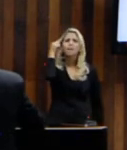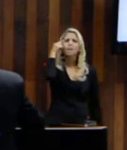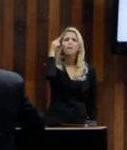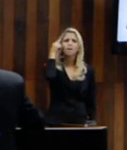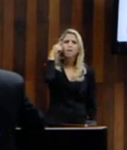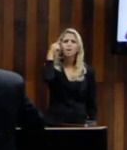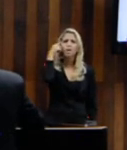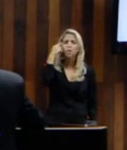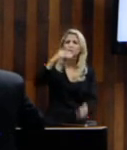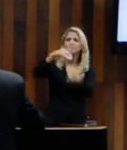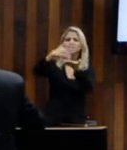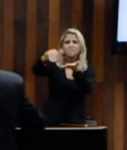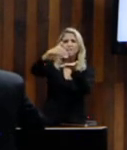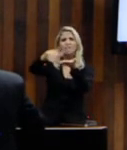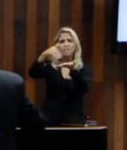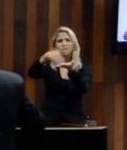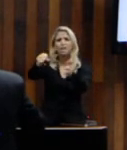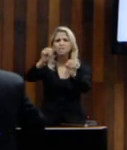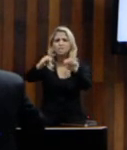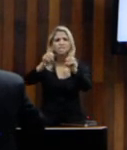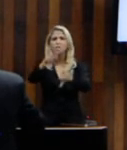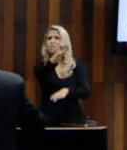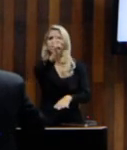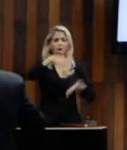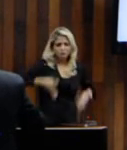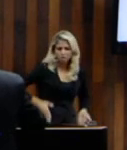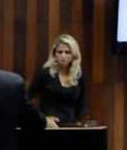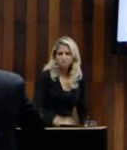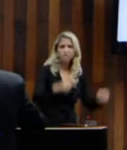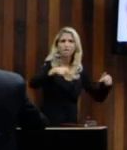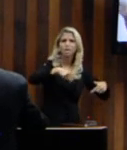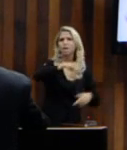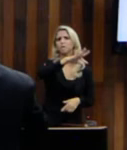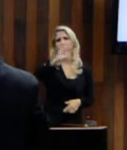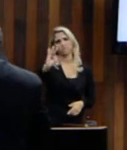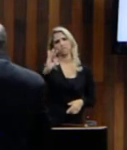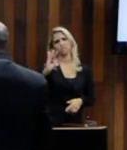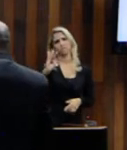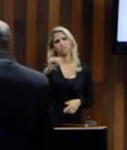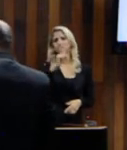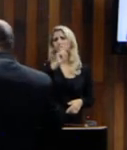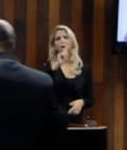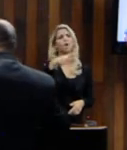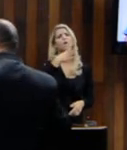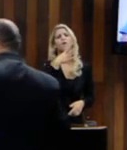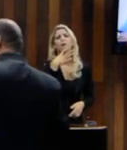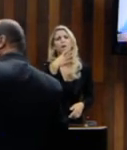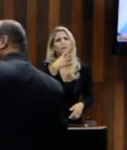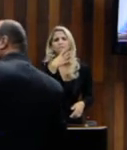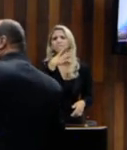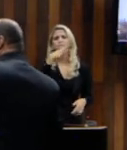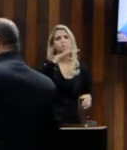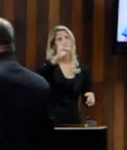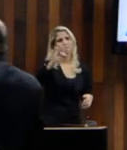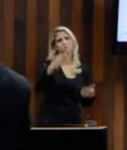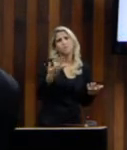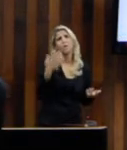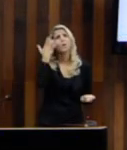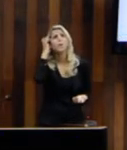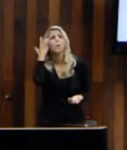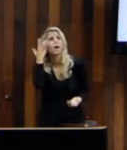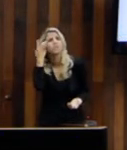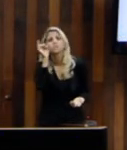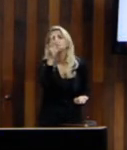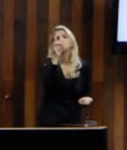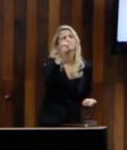é cabofriense, um secretário que, se não me falha a memória, deve estar aí no governo 6 a 8 meses, não